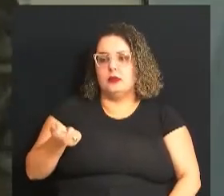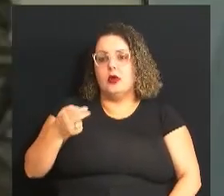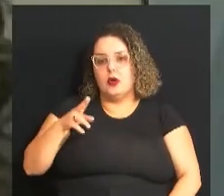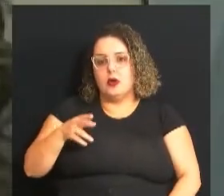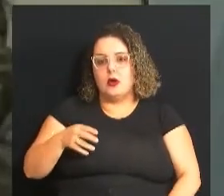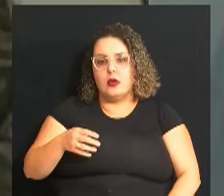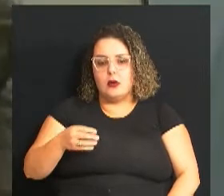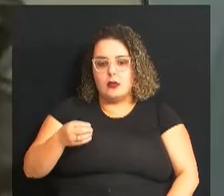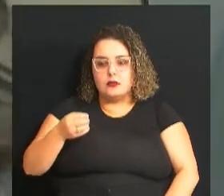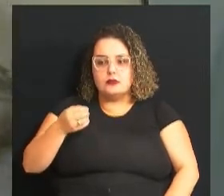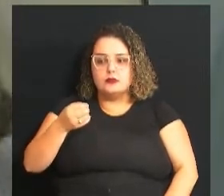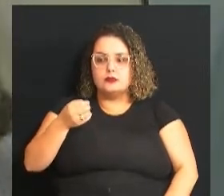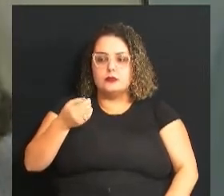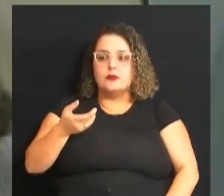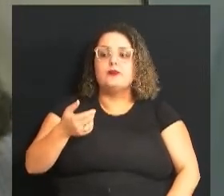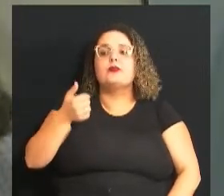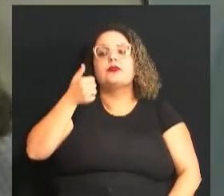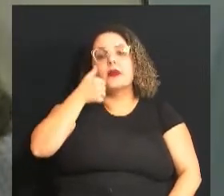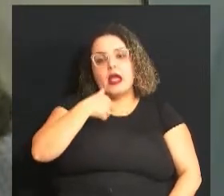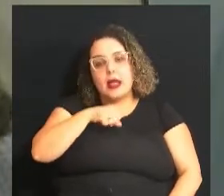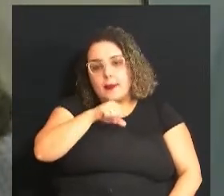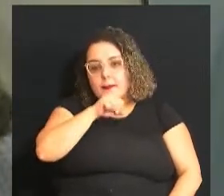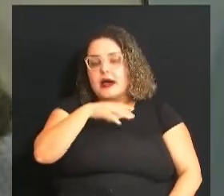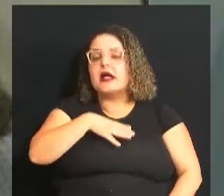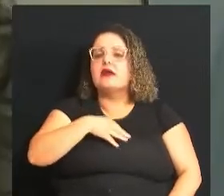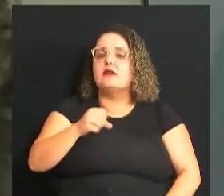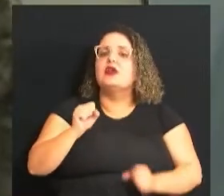contágio mãe-filho,